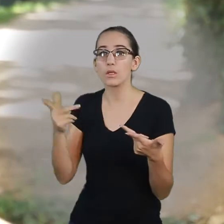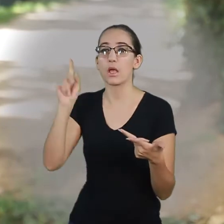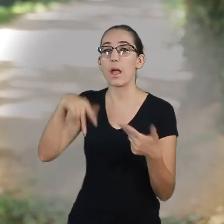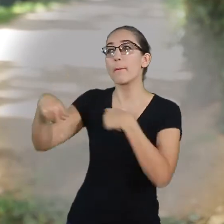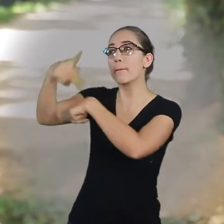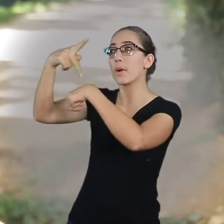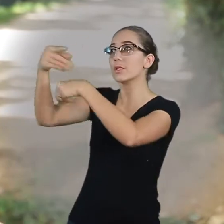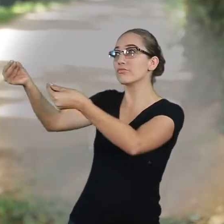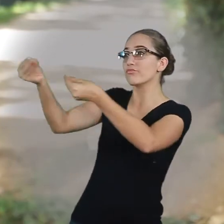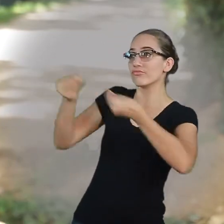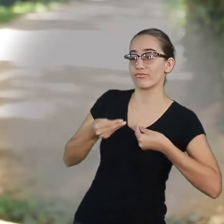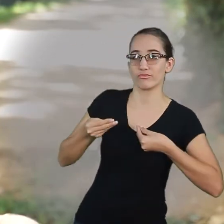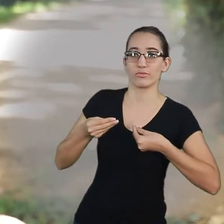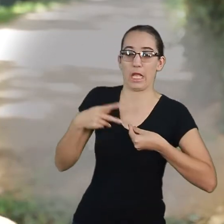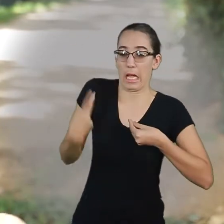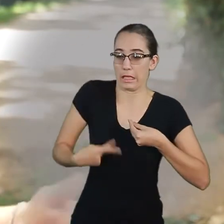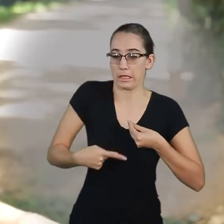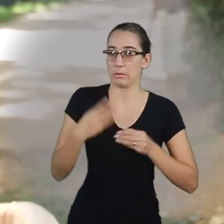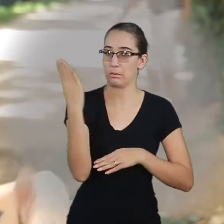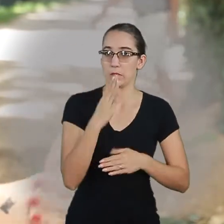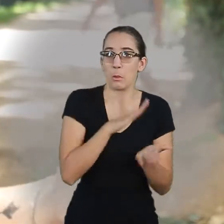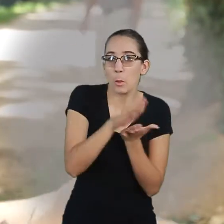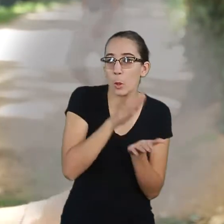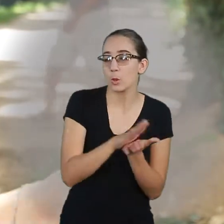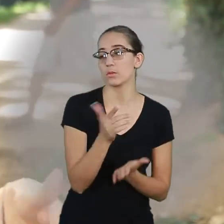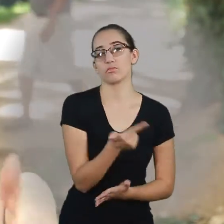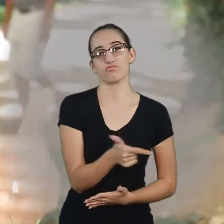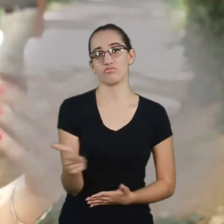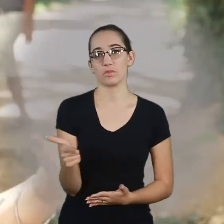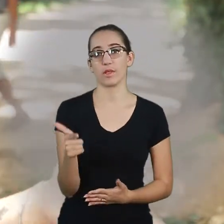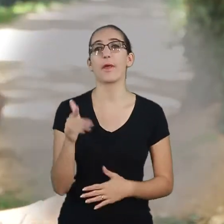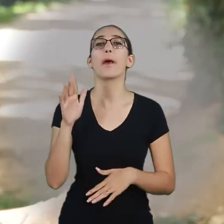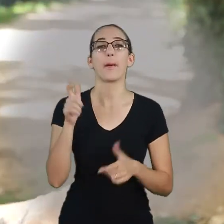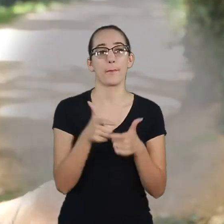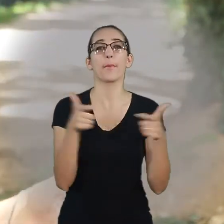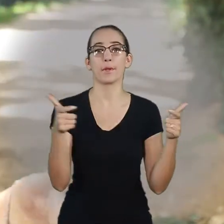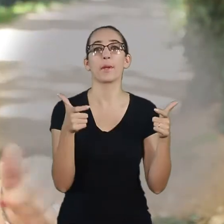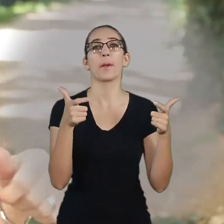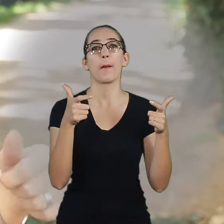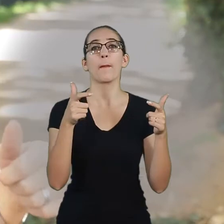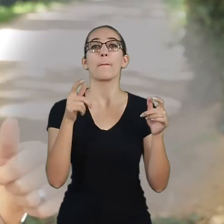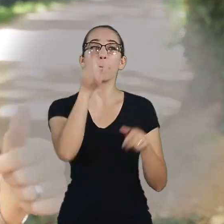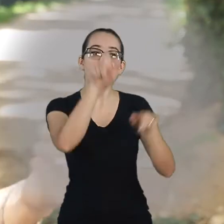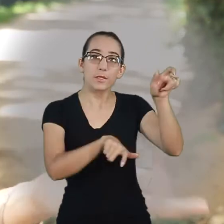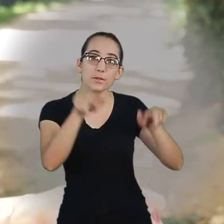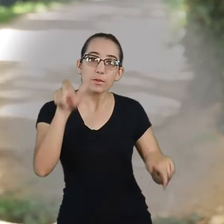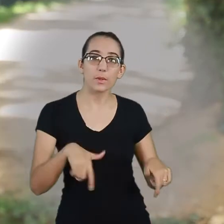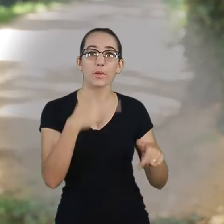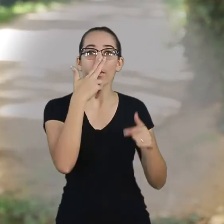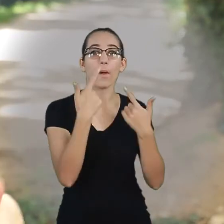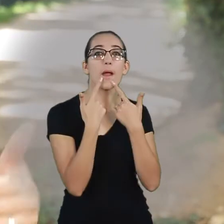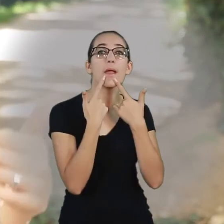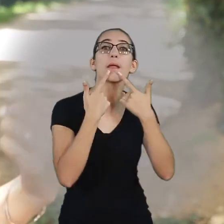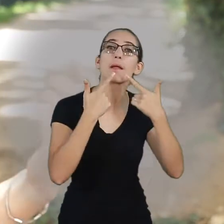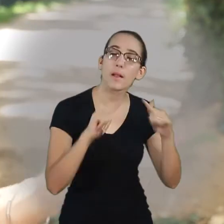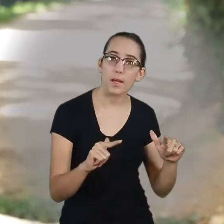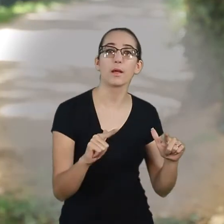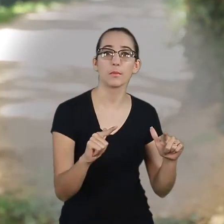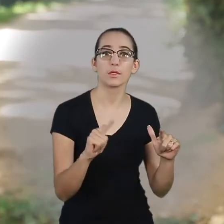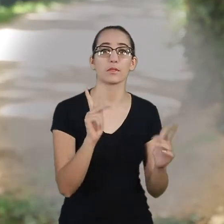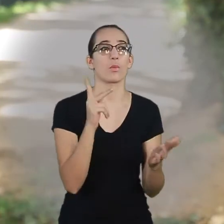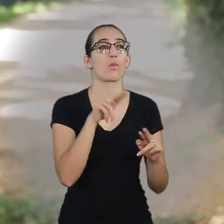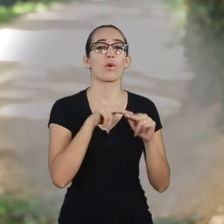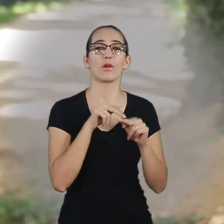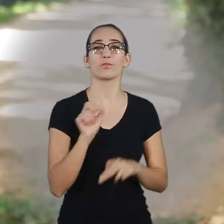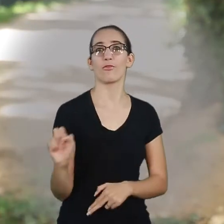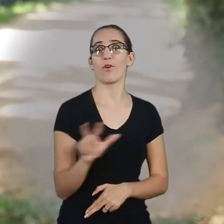importados, a gente não tem produção no Brasil, o que ainda é uma queixa da maioria dos pacientes, que aumenta muito o valor, tem